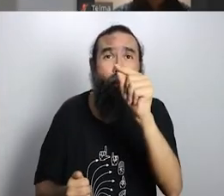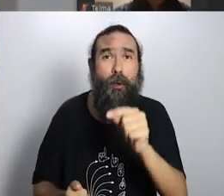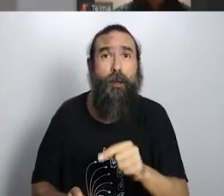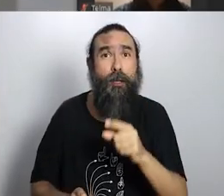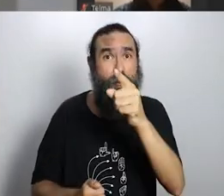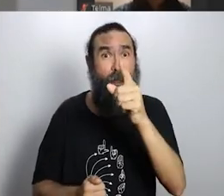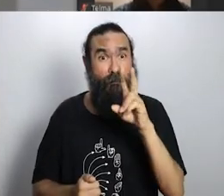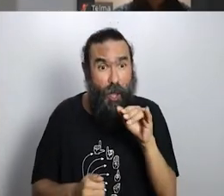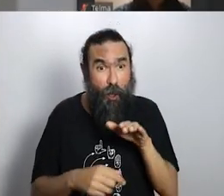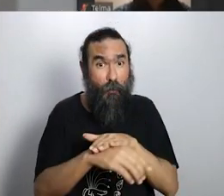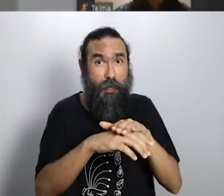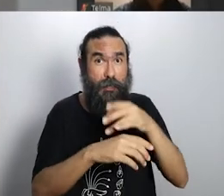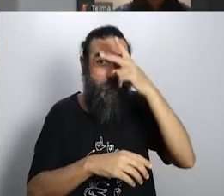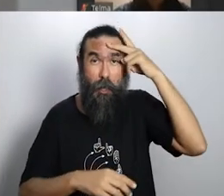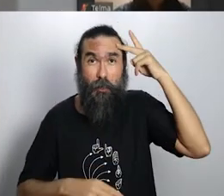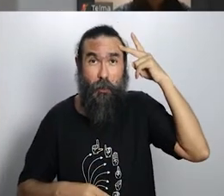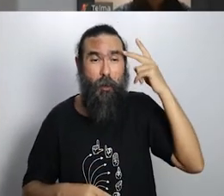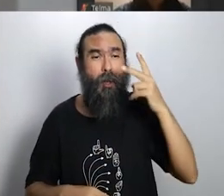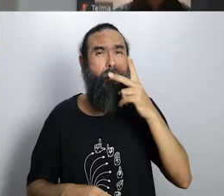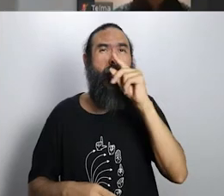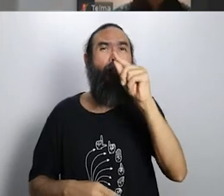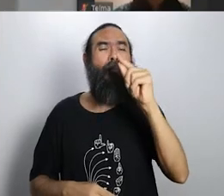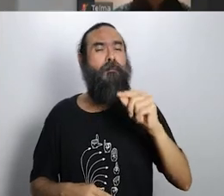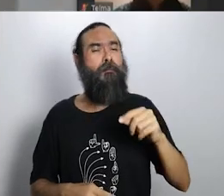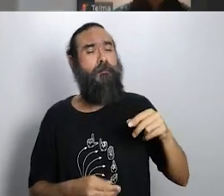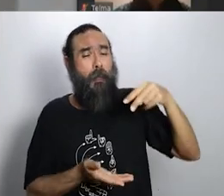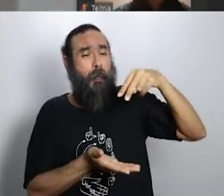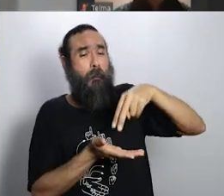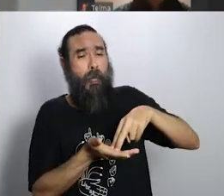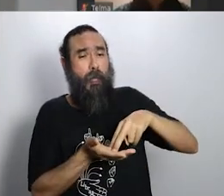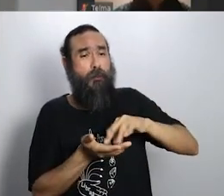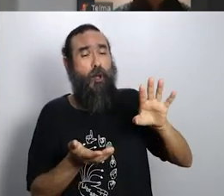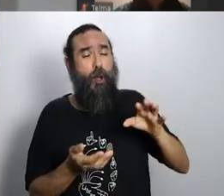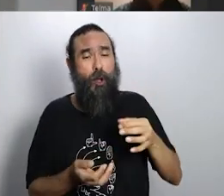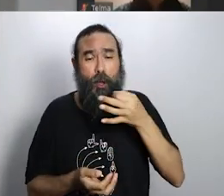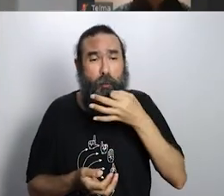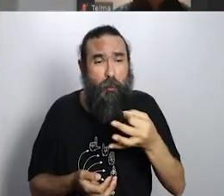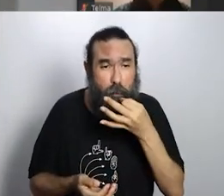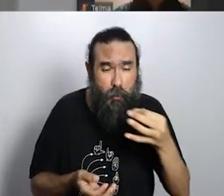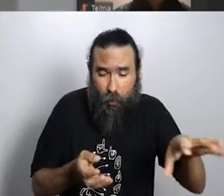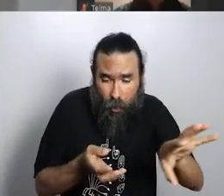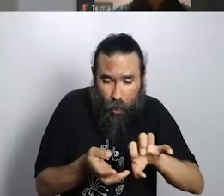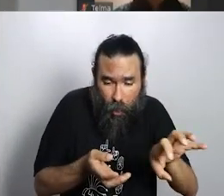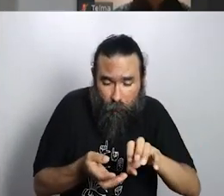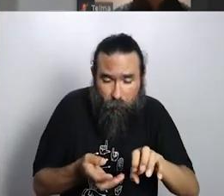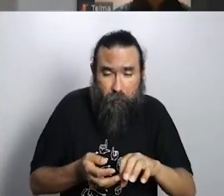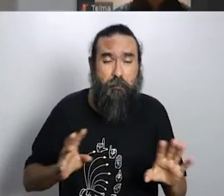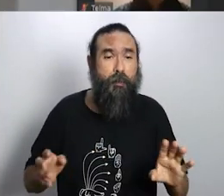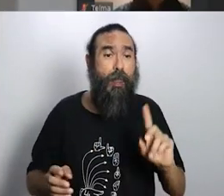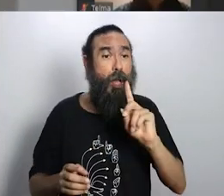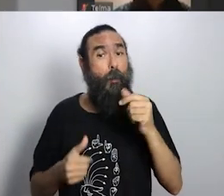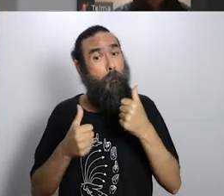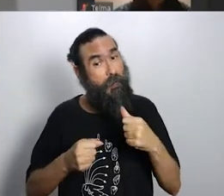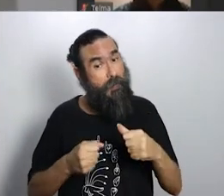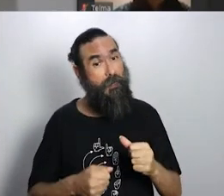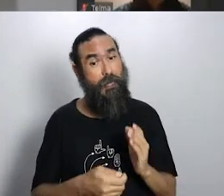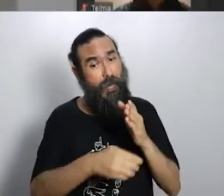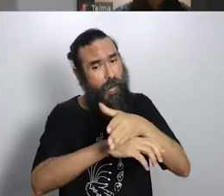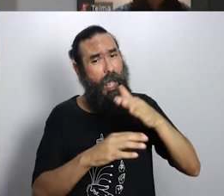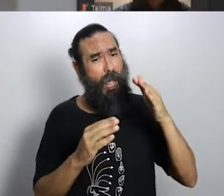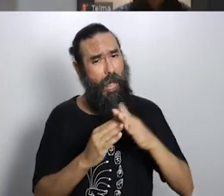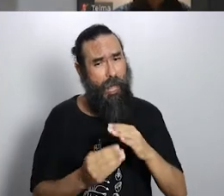não. Senta, fica, toma o café, come um pedaço do bolo, conversa, olha no olho, entende, Baracho, quem